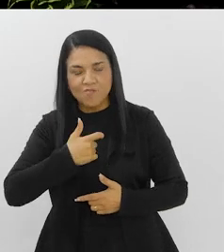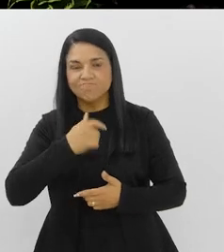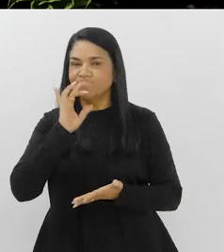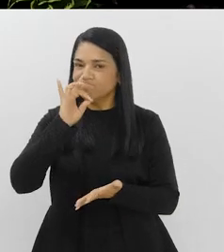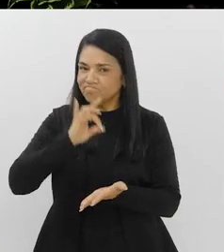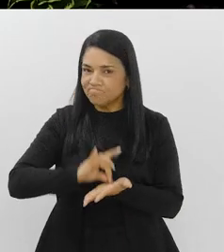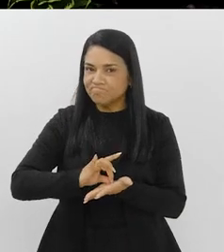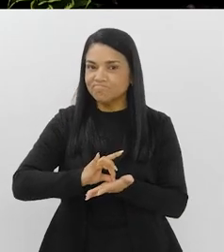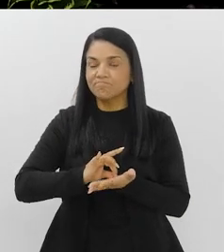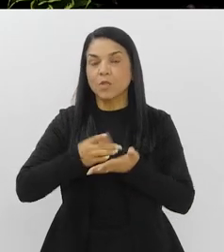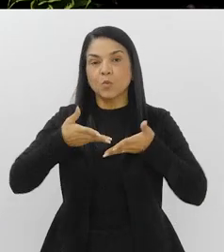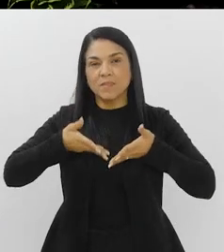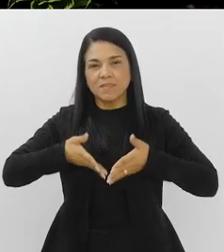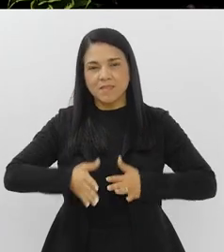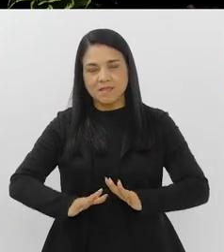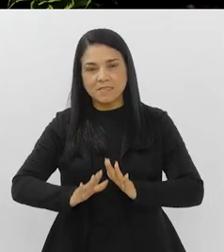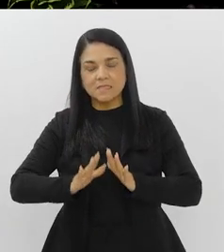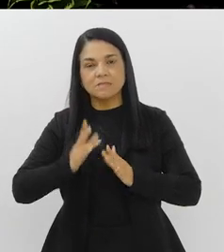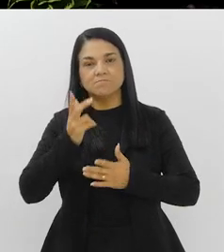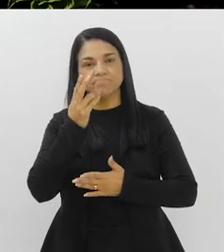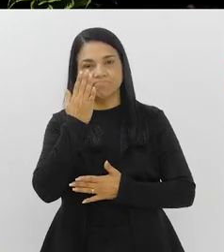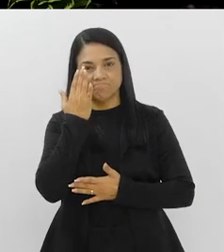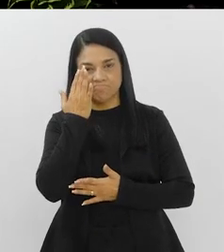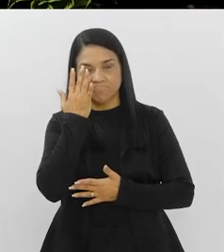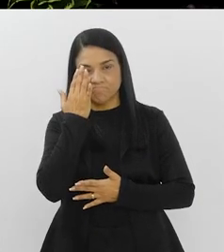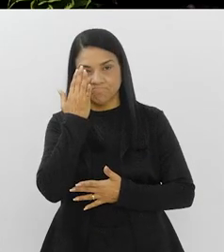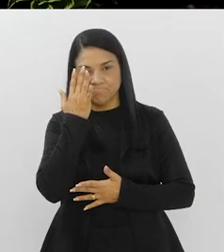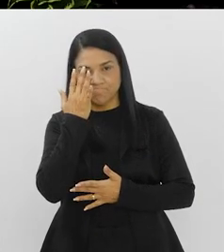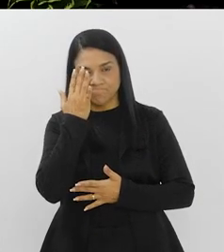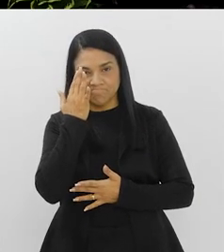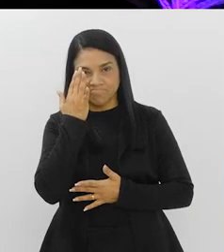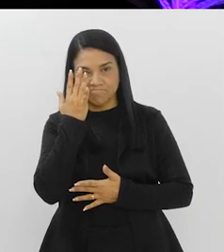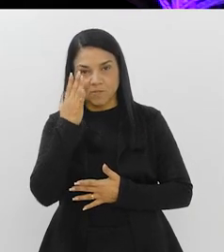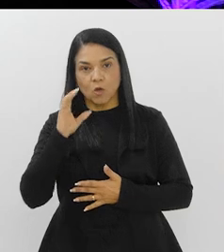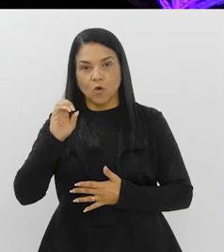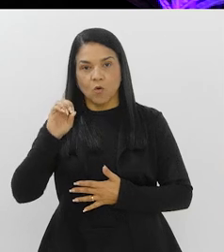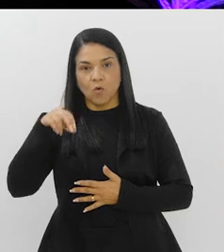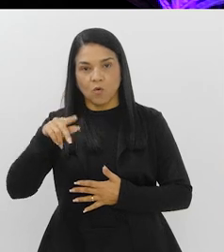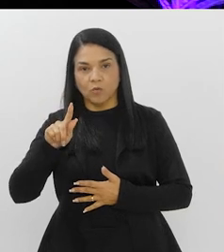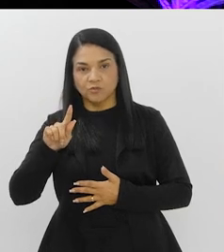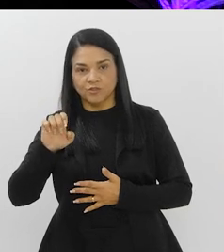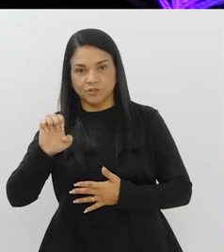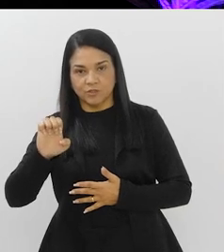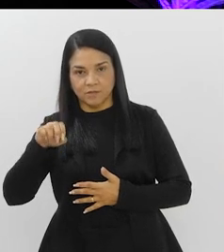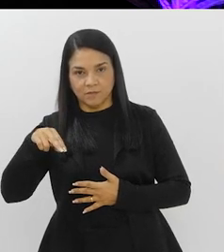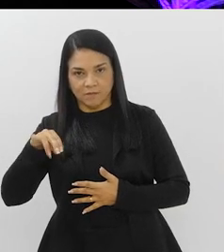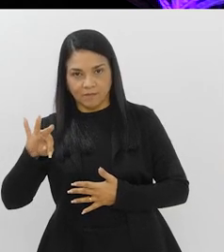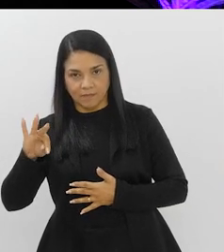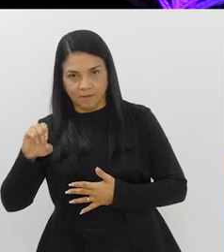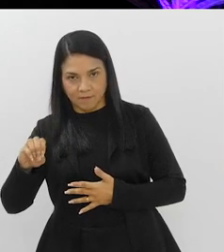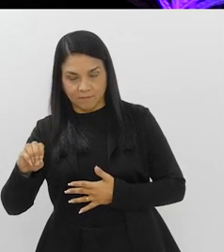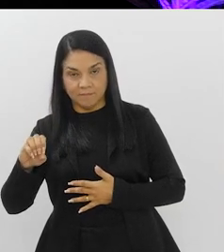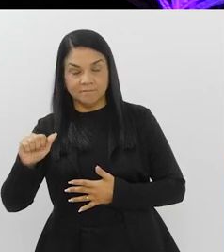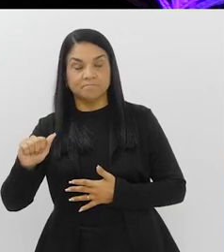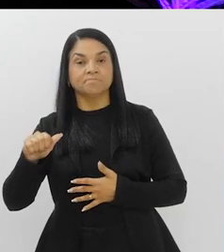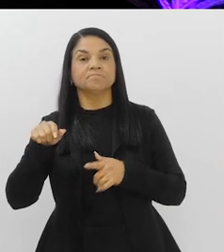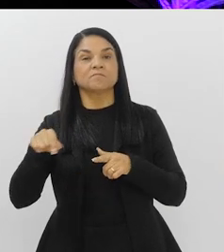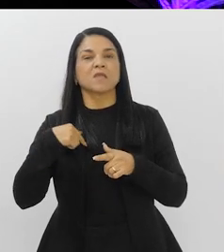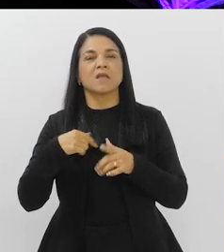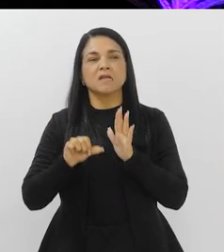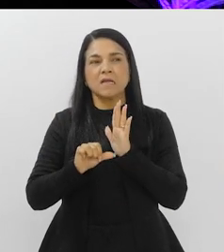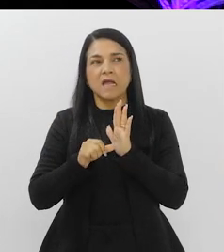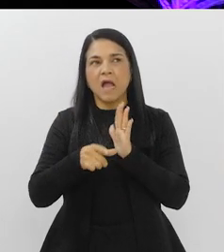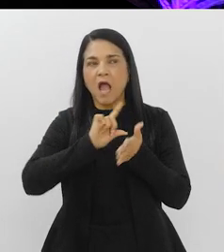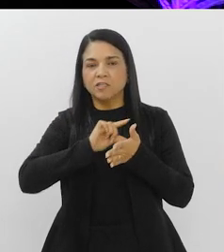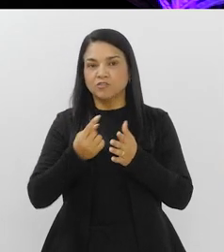fato eu eu nasci com glaucoma é glca congênita antes dos meus né antes do meu primeiro